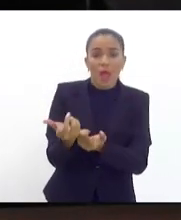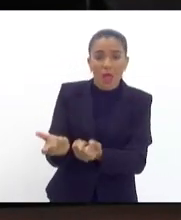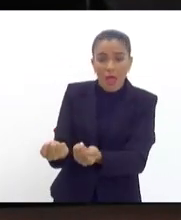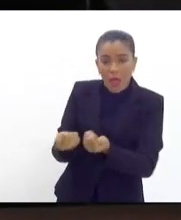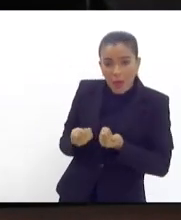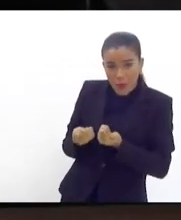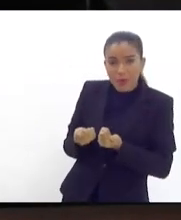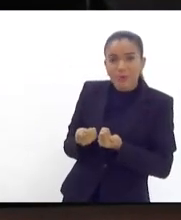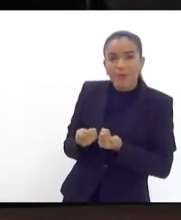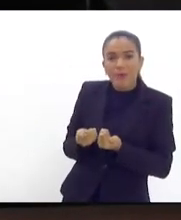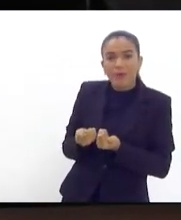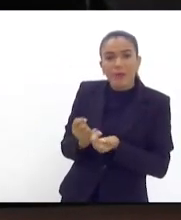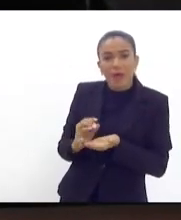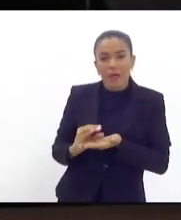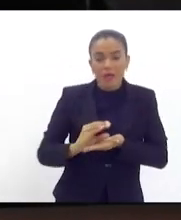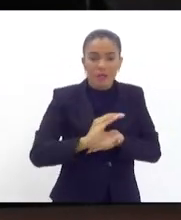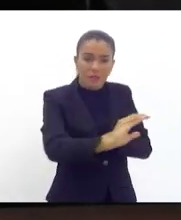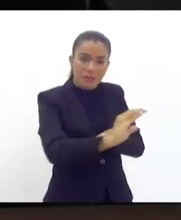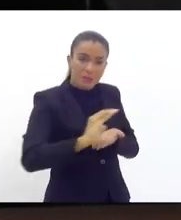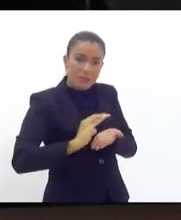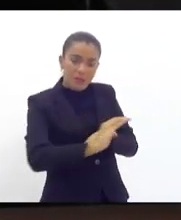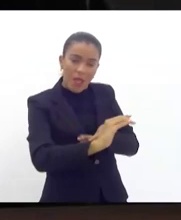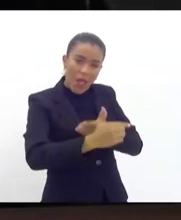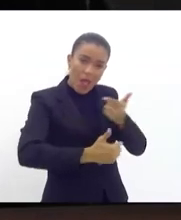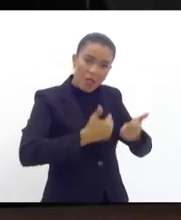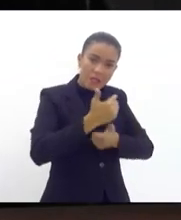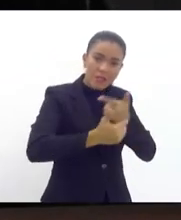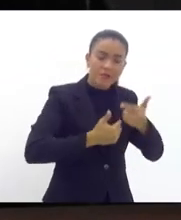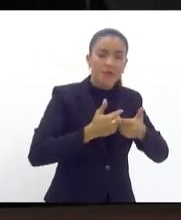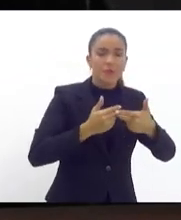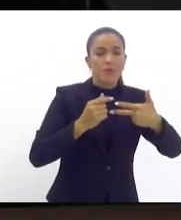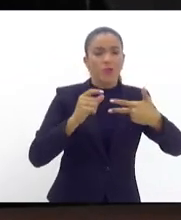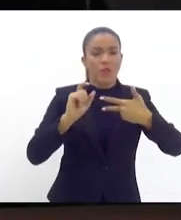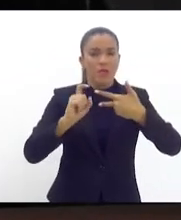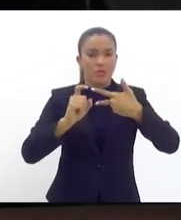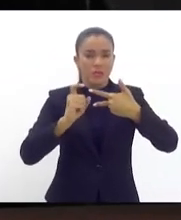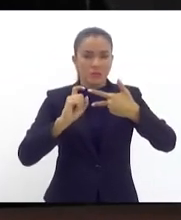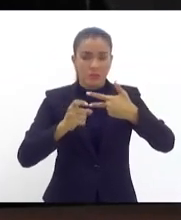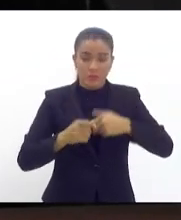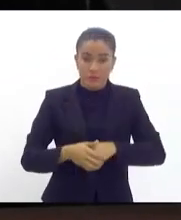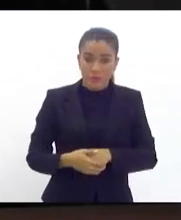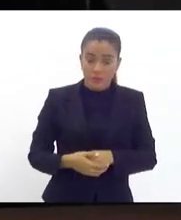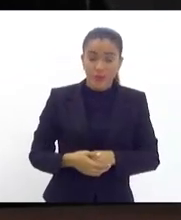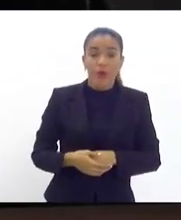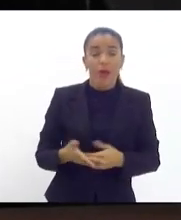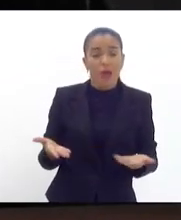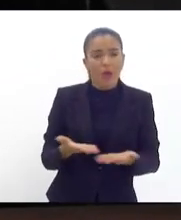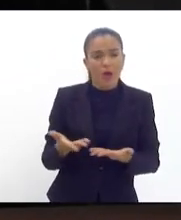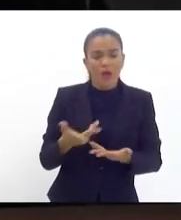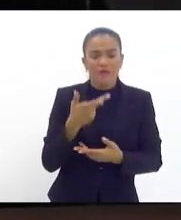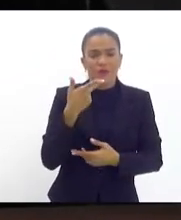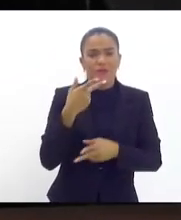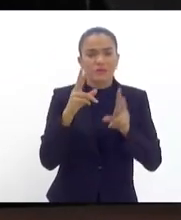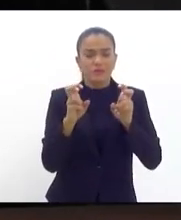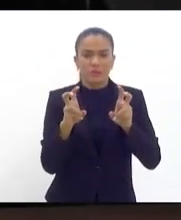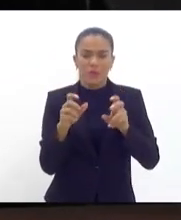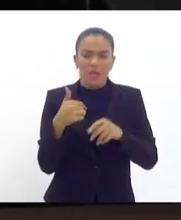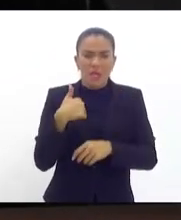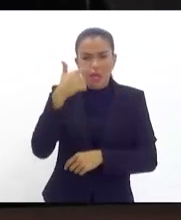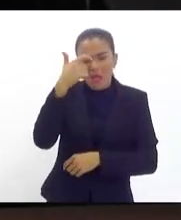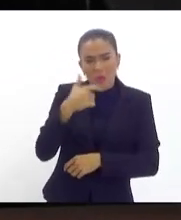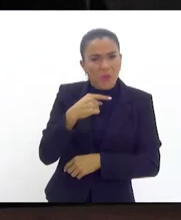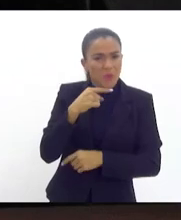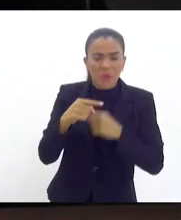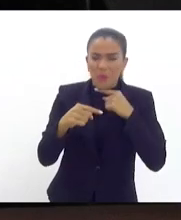tá sendo direcionado para atividades do Poder Executivo a outra questão que eu quero falar é o seguinte eu não tenho a menor